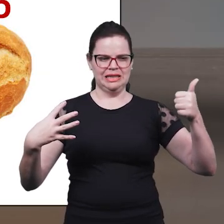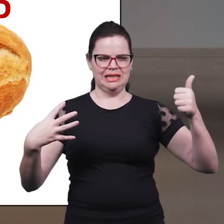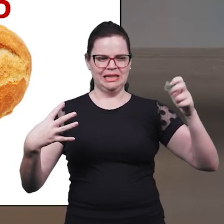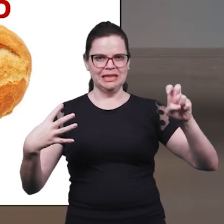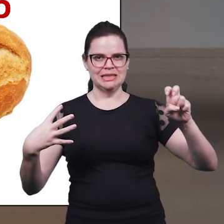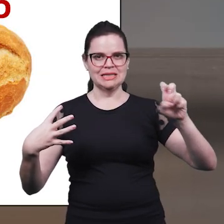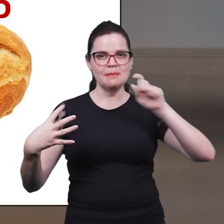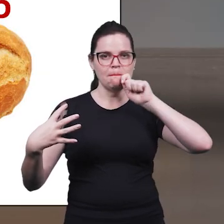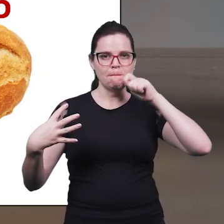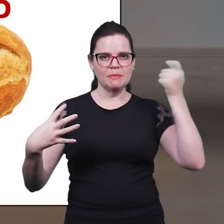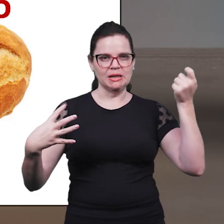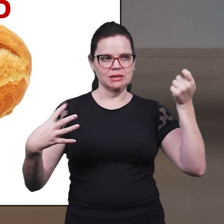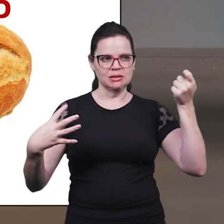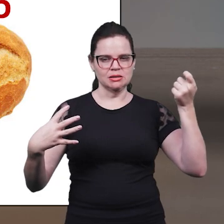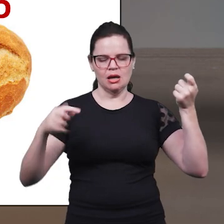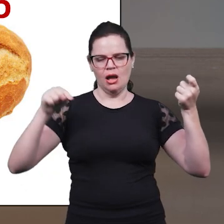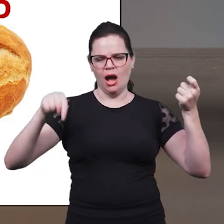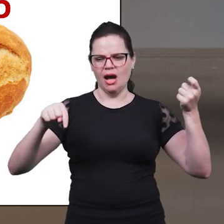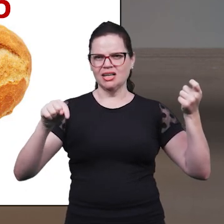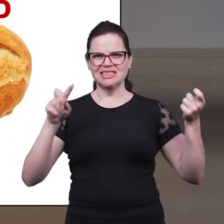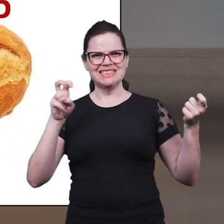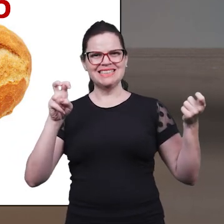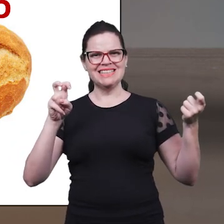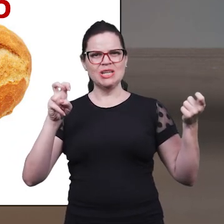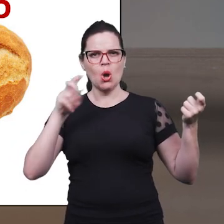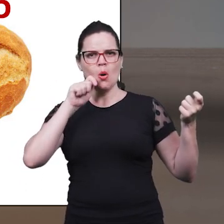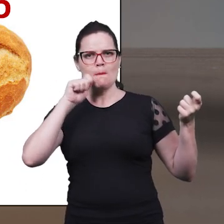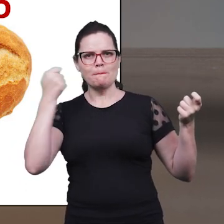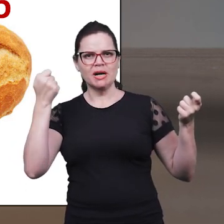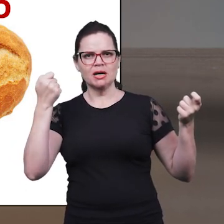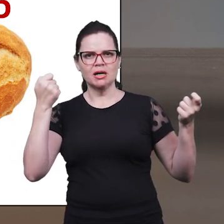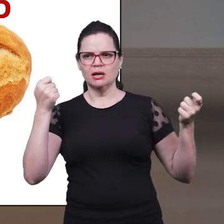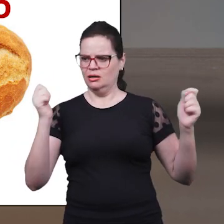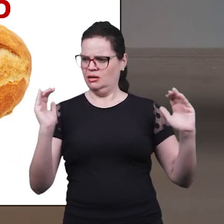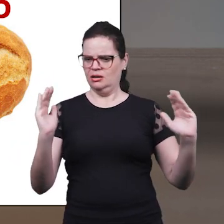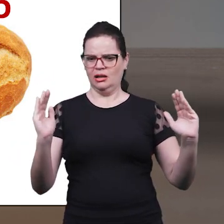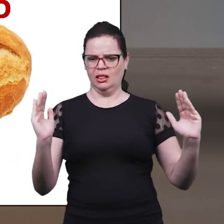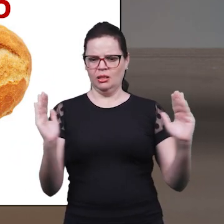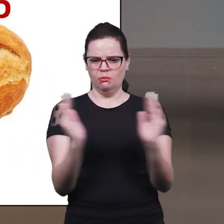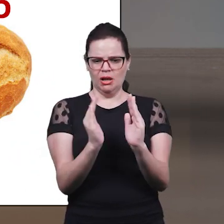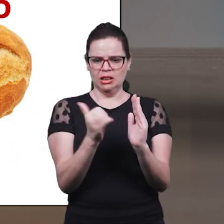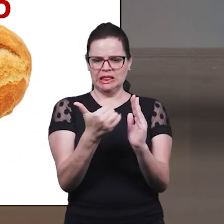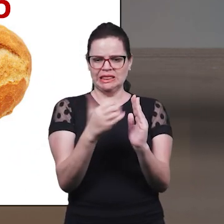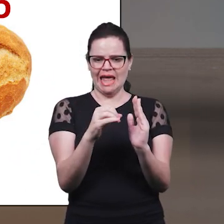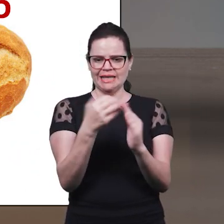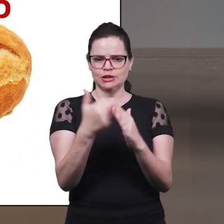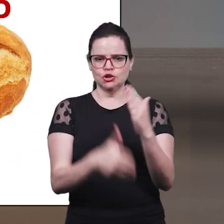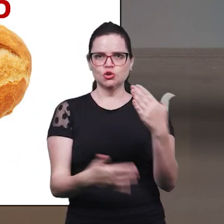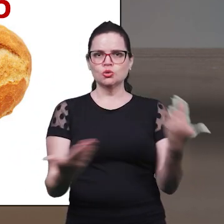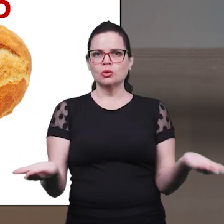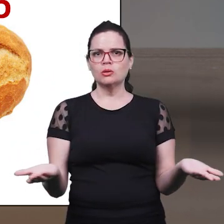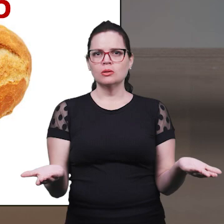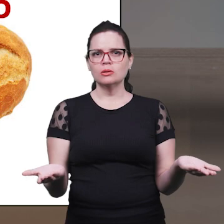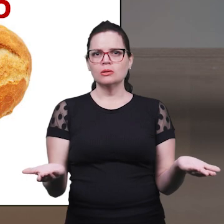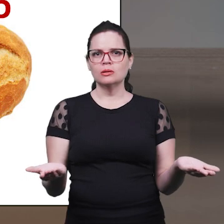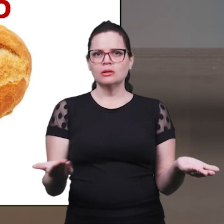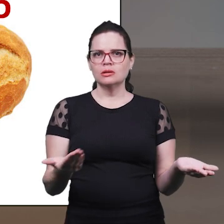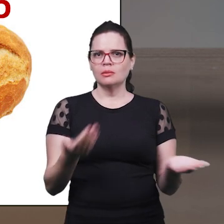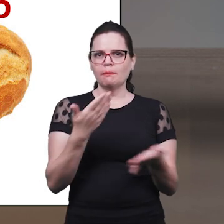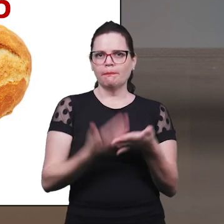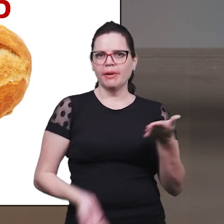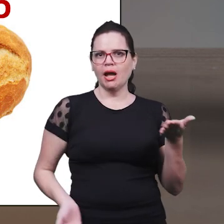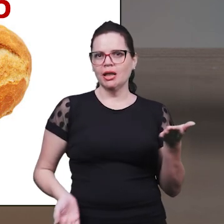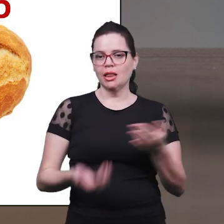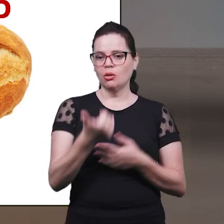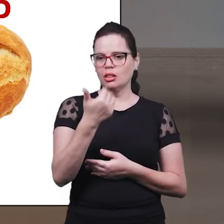15, agora compra 5, né? Então, se você como fosse 1/3, 2/3 você perdeu. Podemos dizer